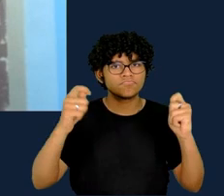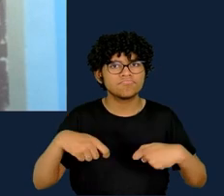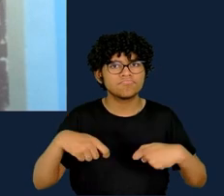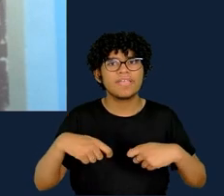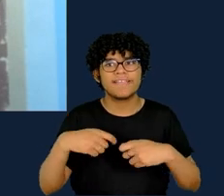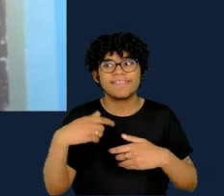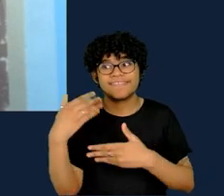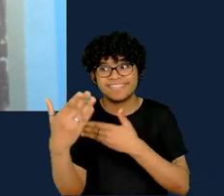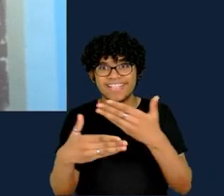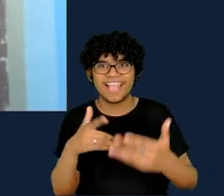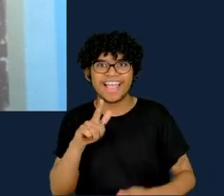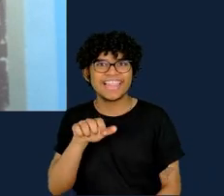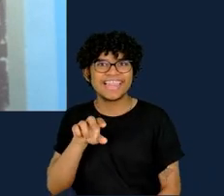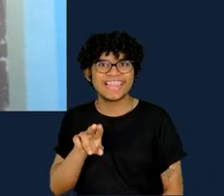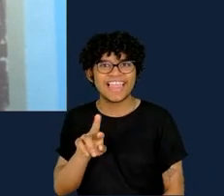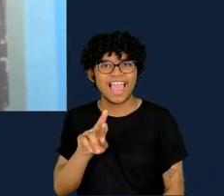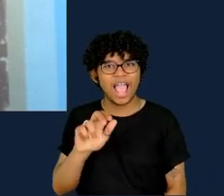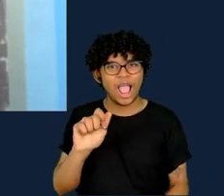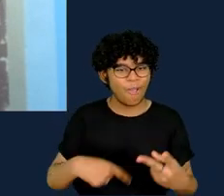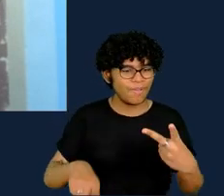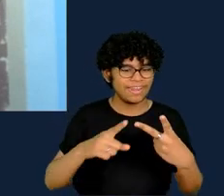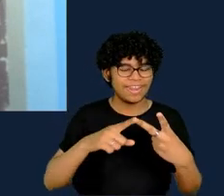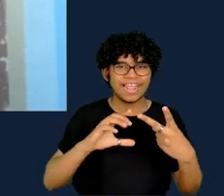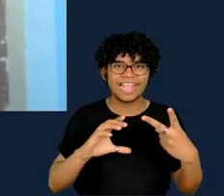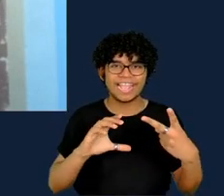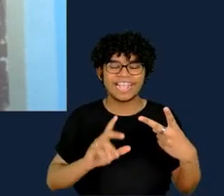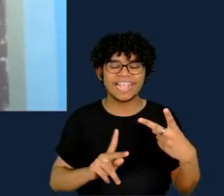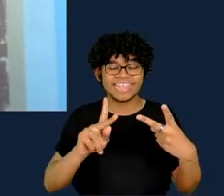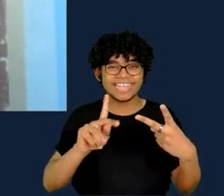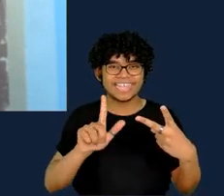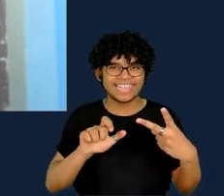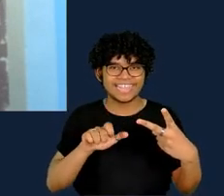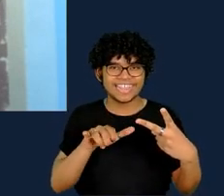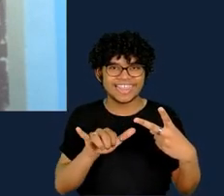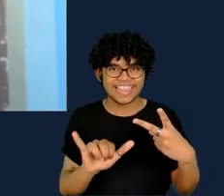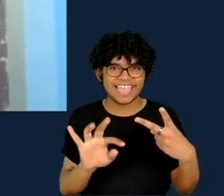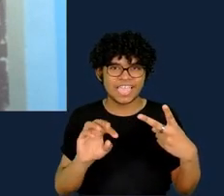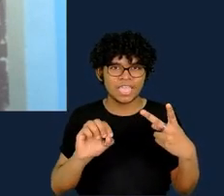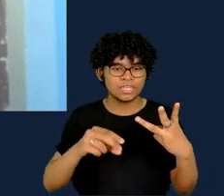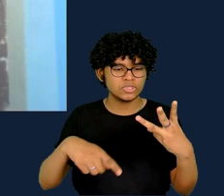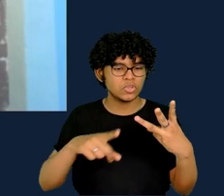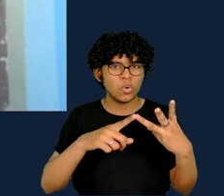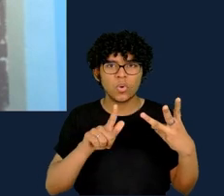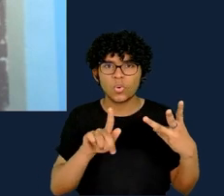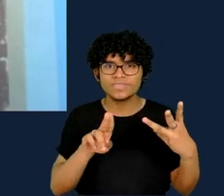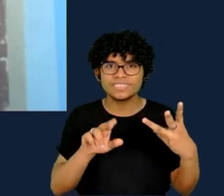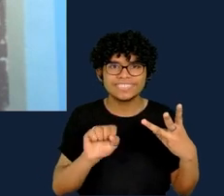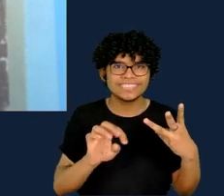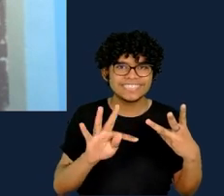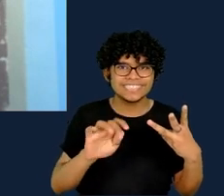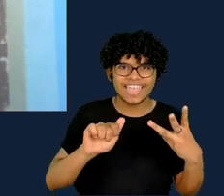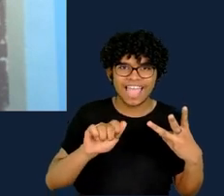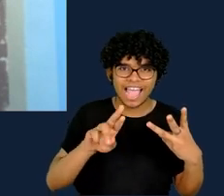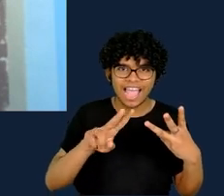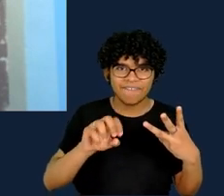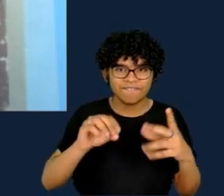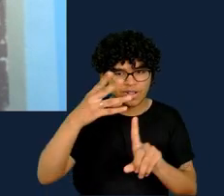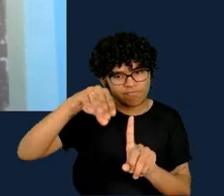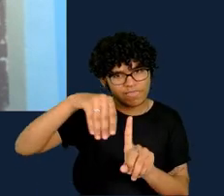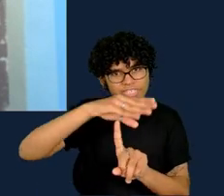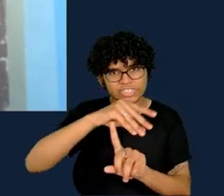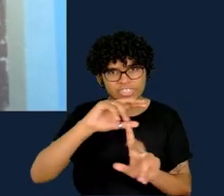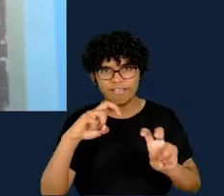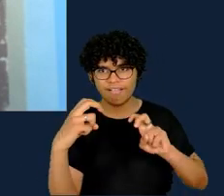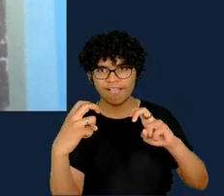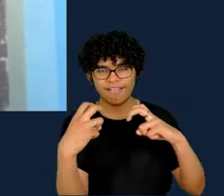a Laura e o Cleiton e você, Gustavo, nessa mediação dessa roda de conversa. Eu sempre digo e